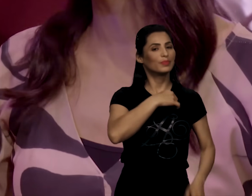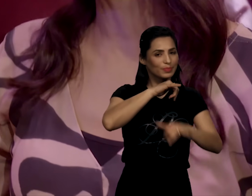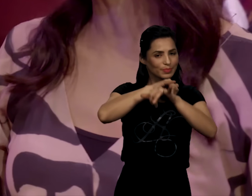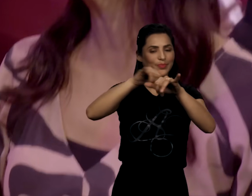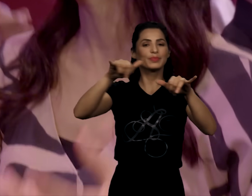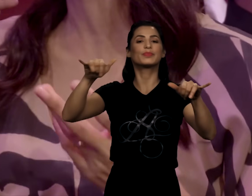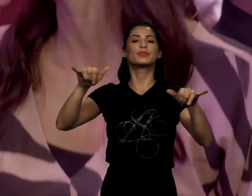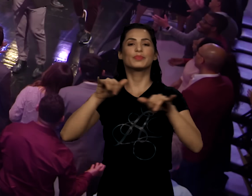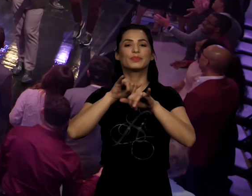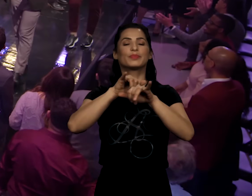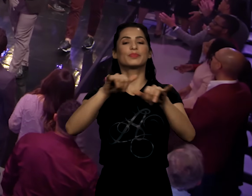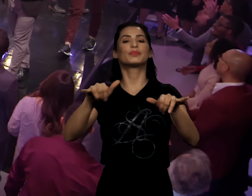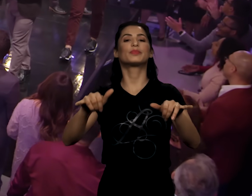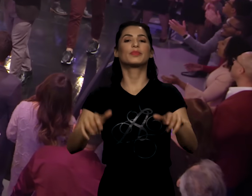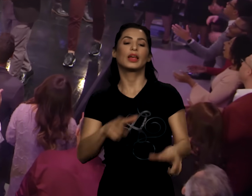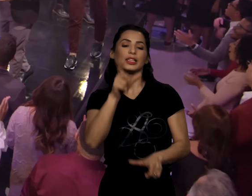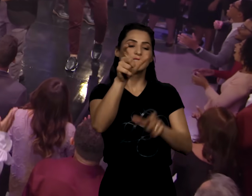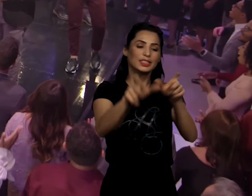Cumprindo a